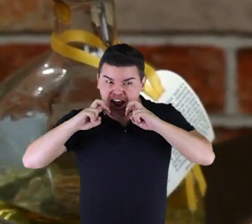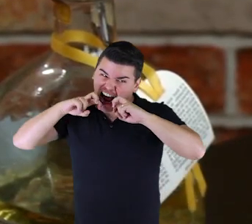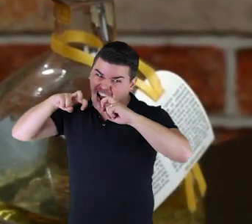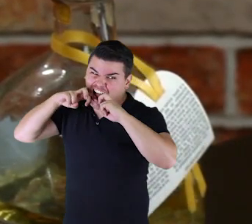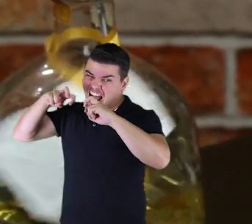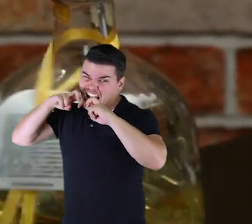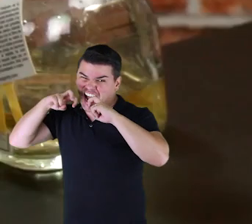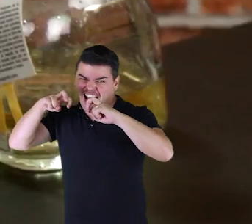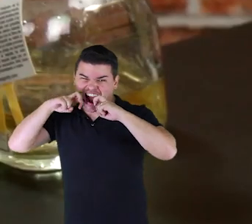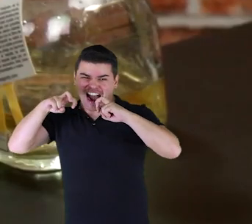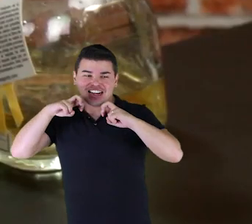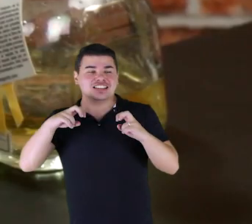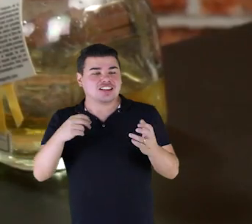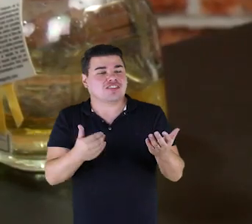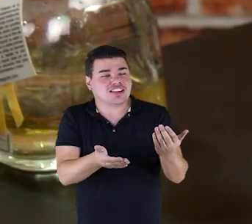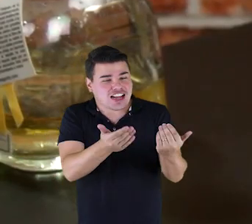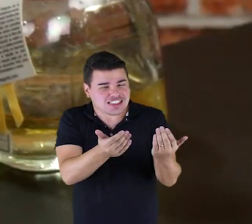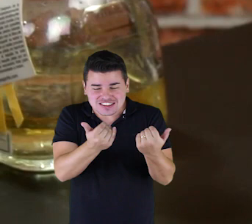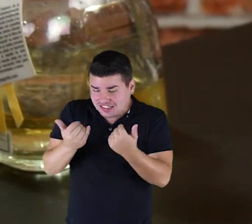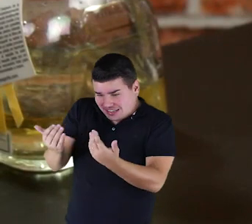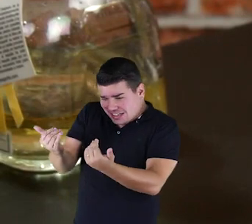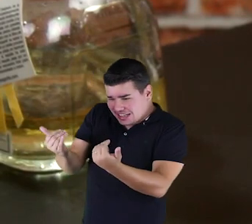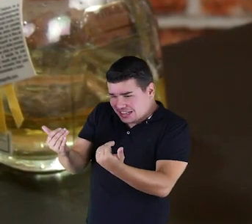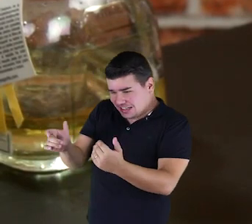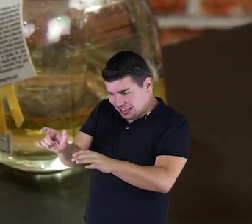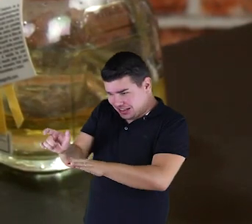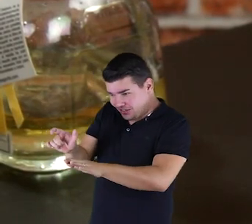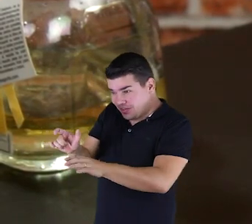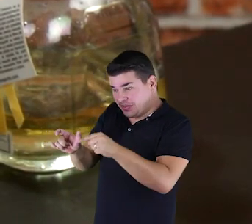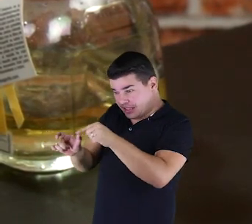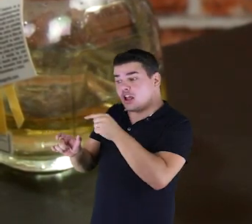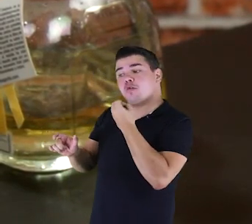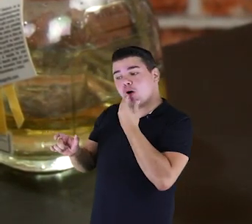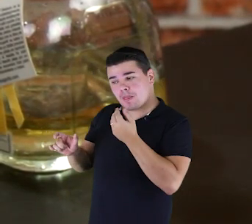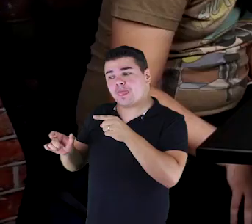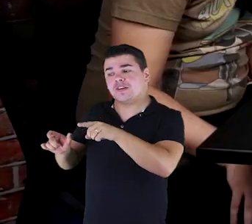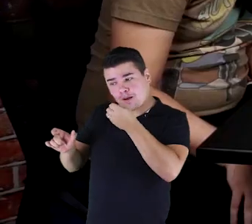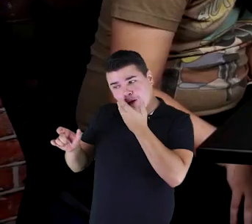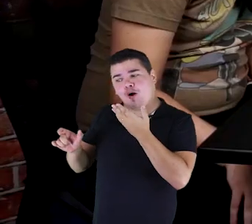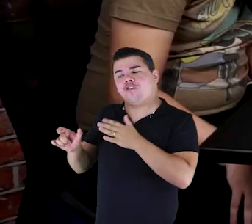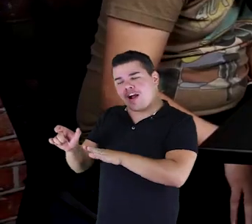Ele retira o bloco. Atrás, desce. Cauê retira um bloco perto da base.